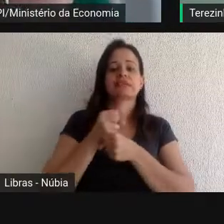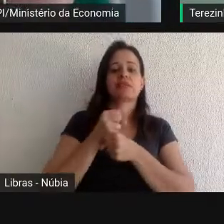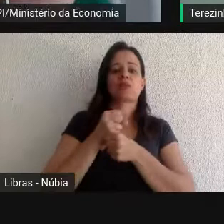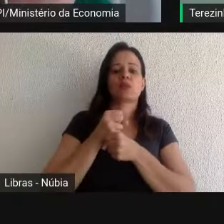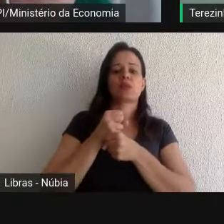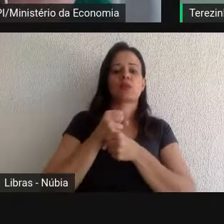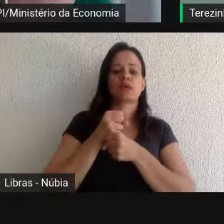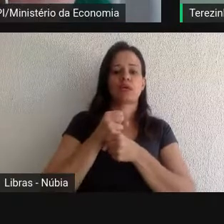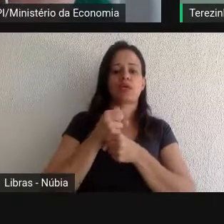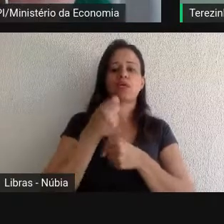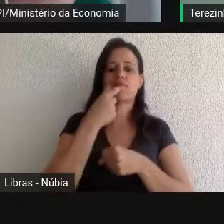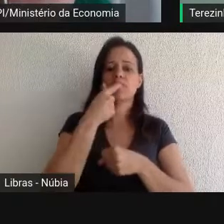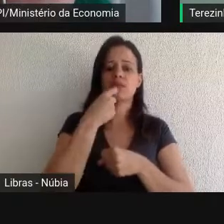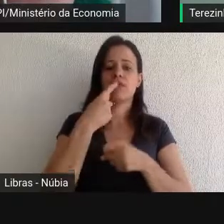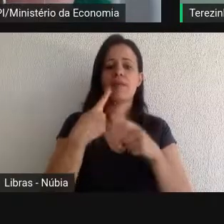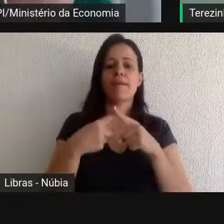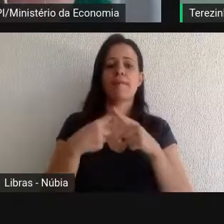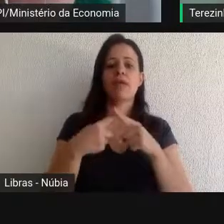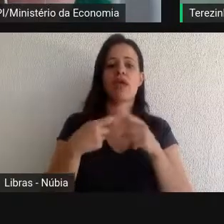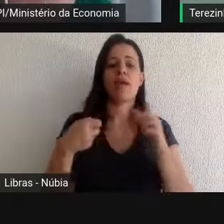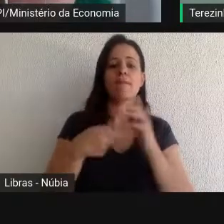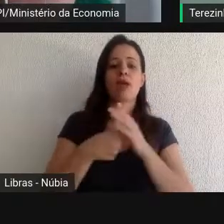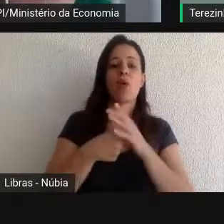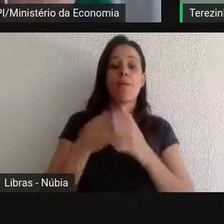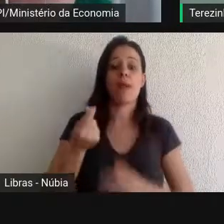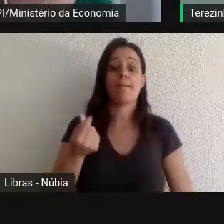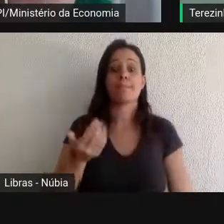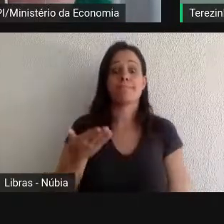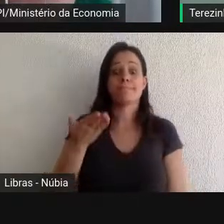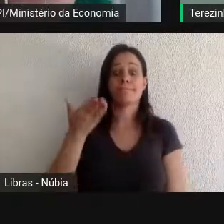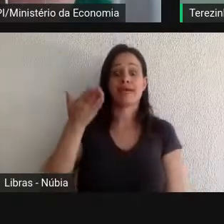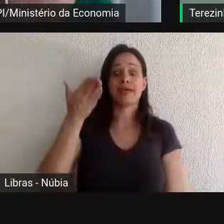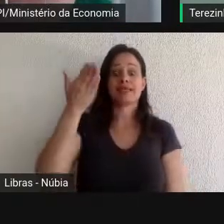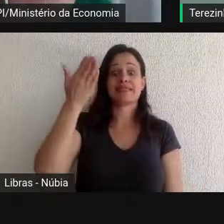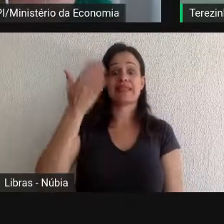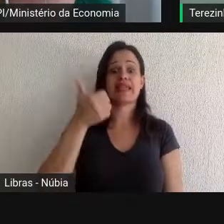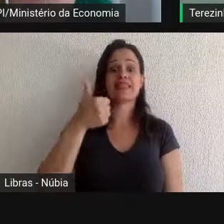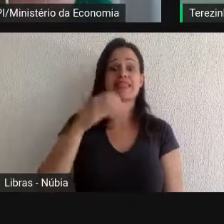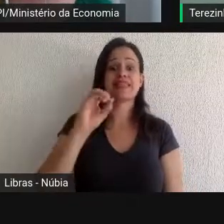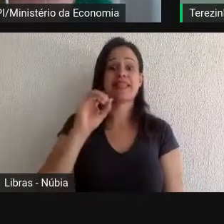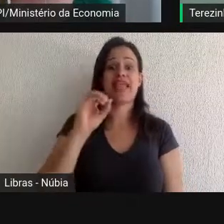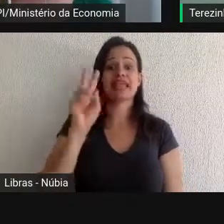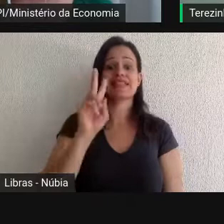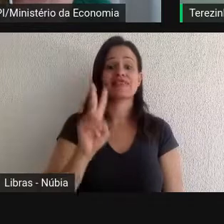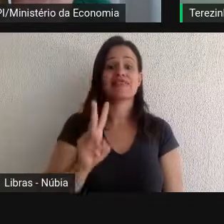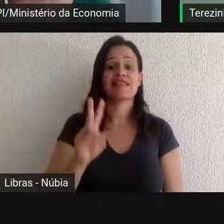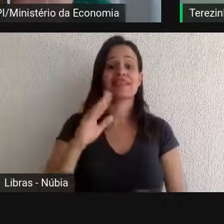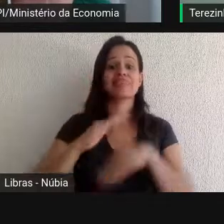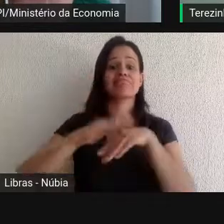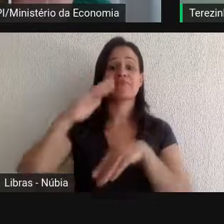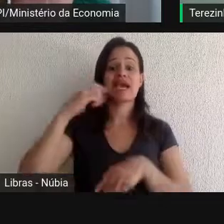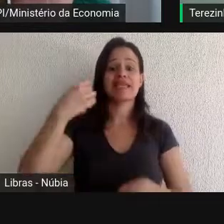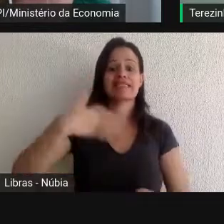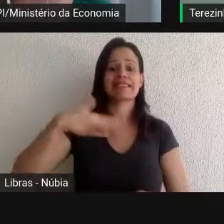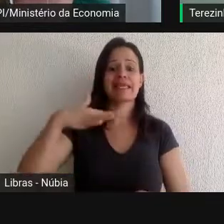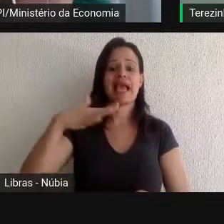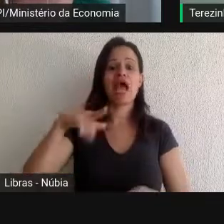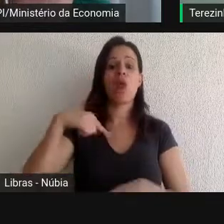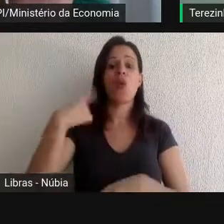seus estoques para poder cobrar muito mais, 10 vezes mais na hora que chegar a segunda onda,